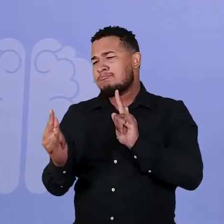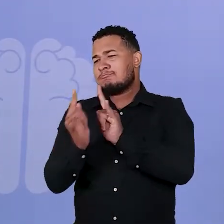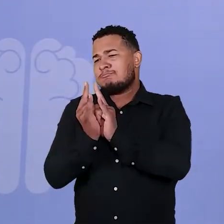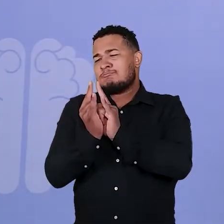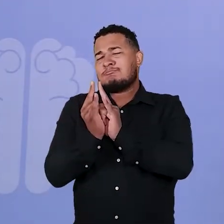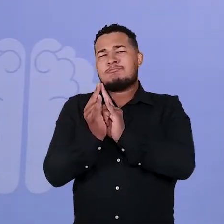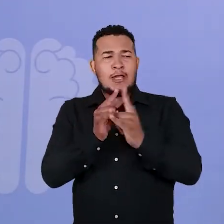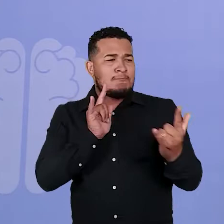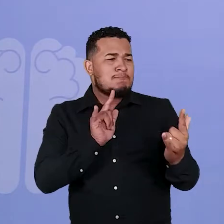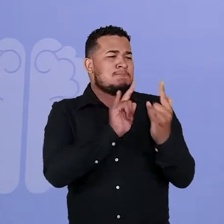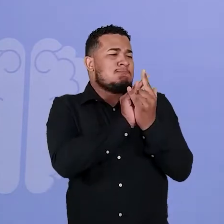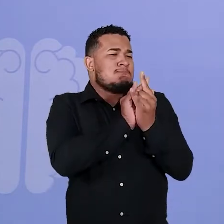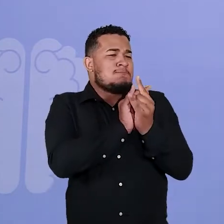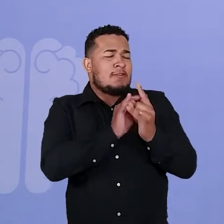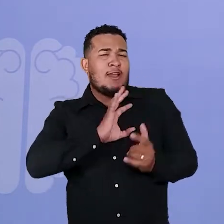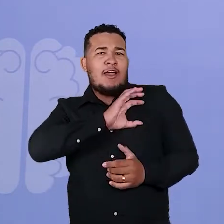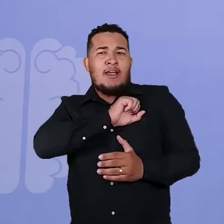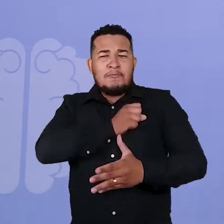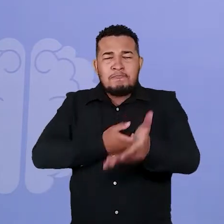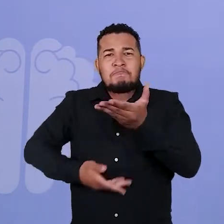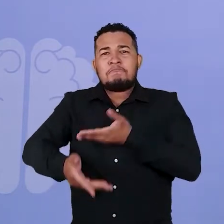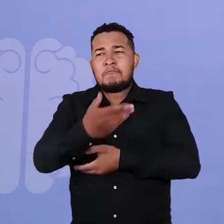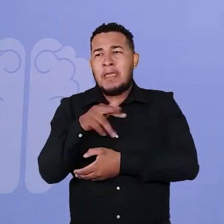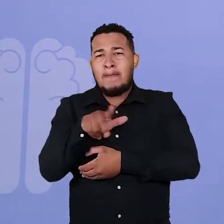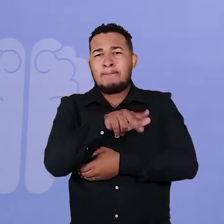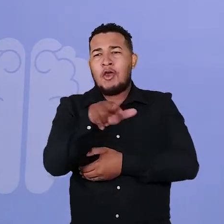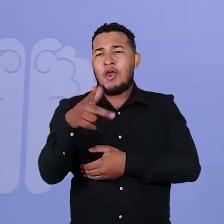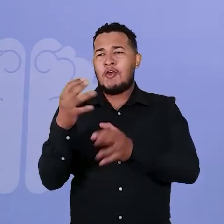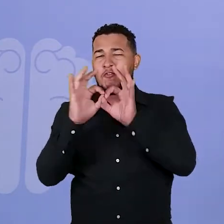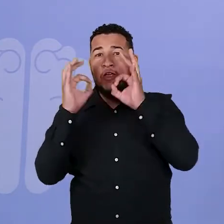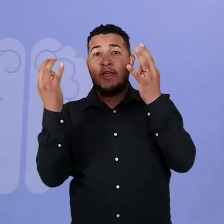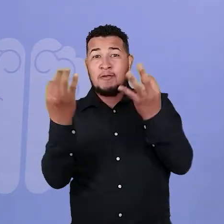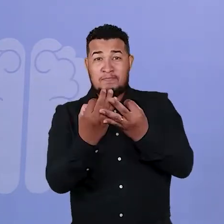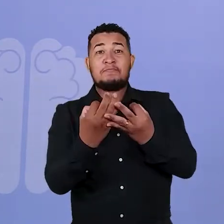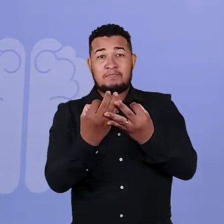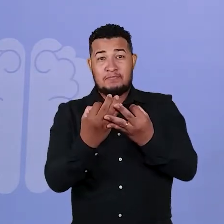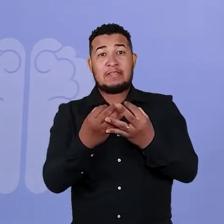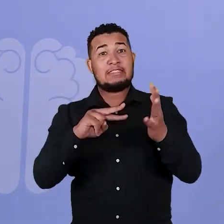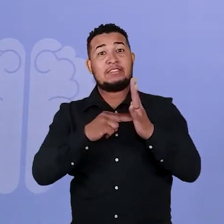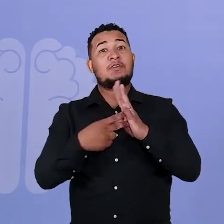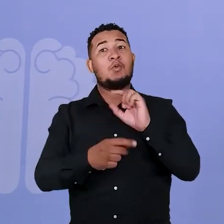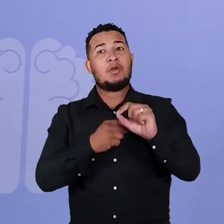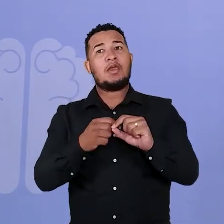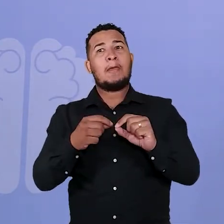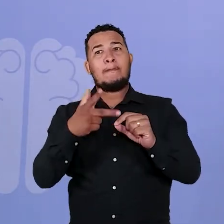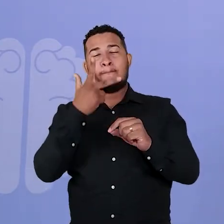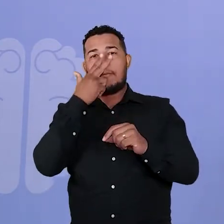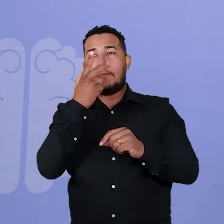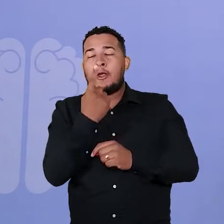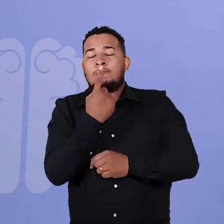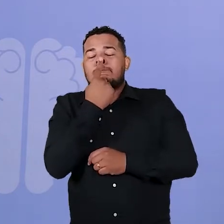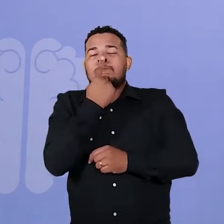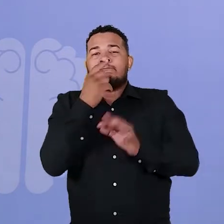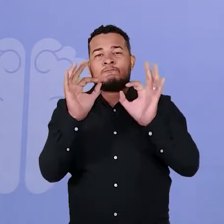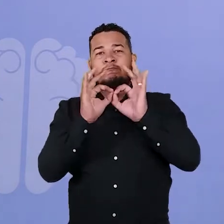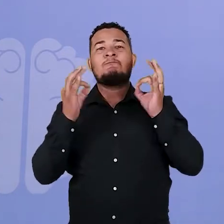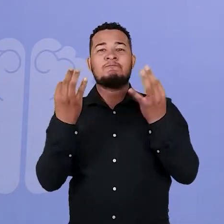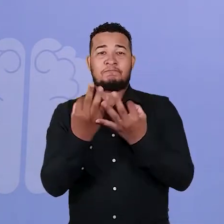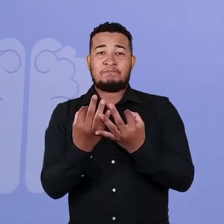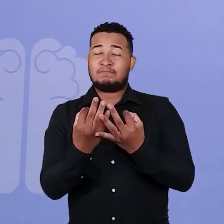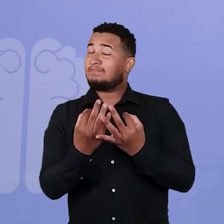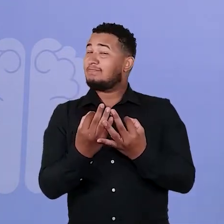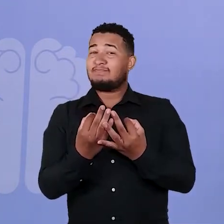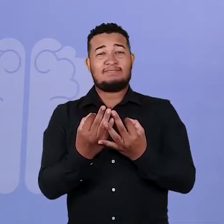para filha, de mãe para filha, entre irmãos. A gente está falando aqui amor num sentido